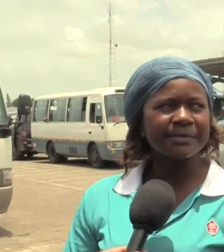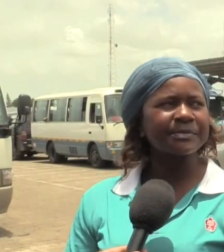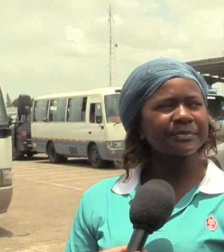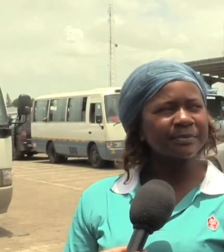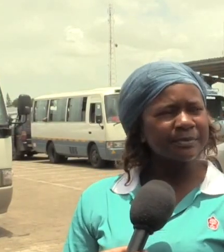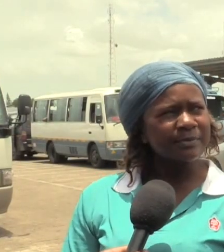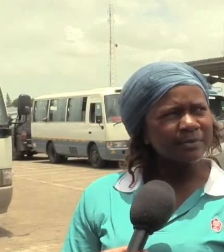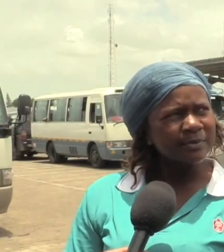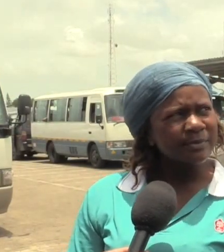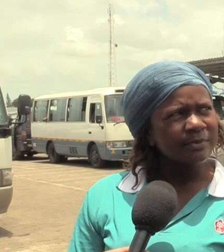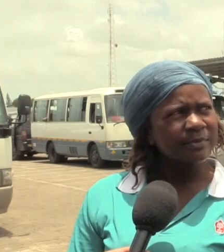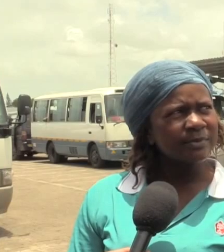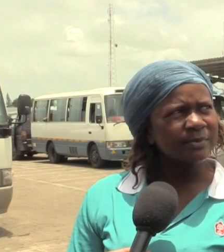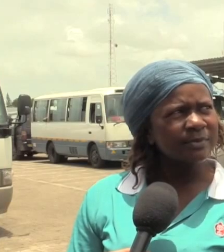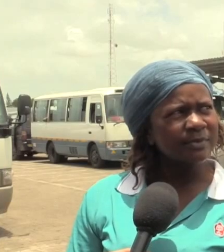parte.